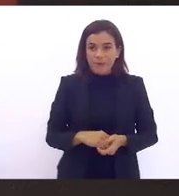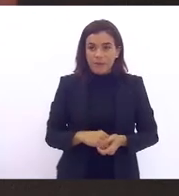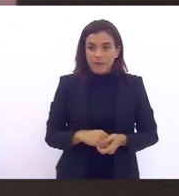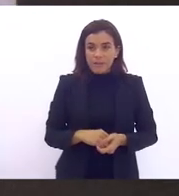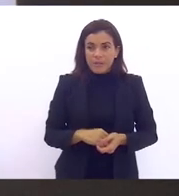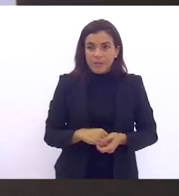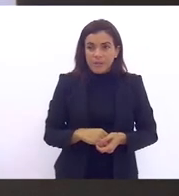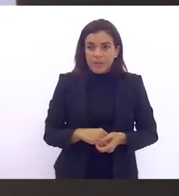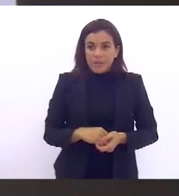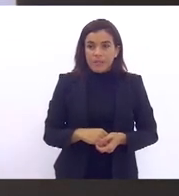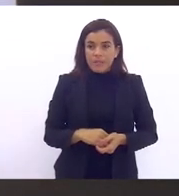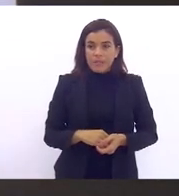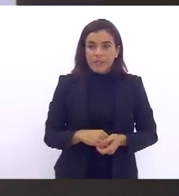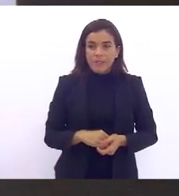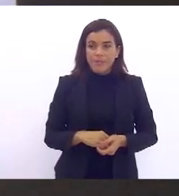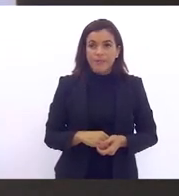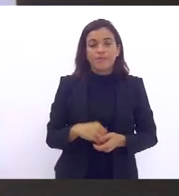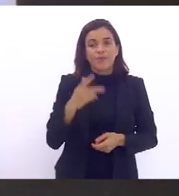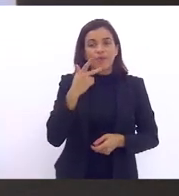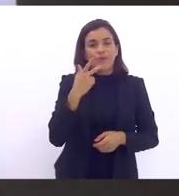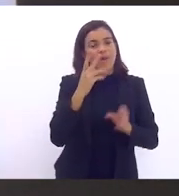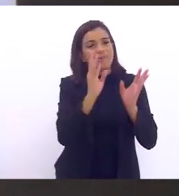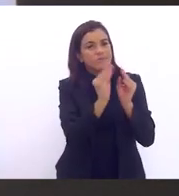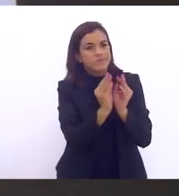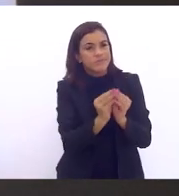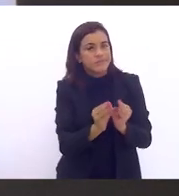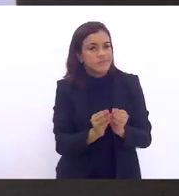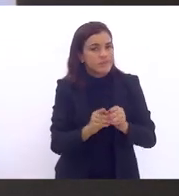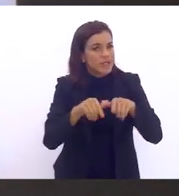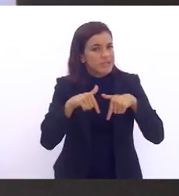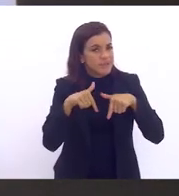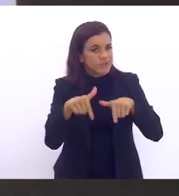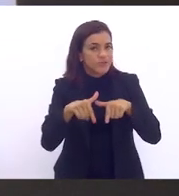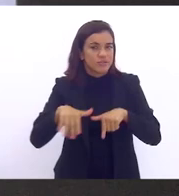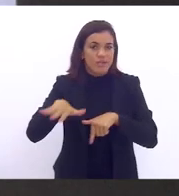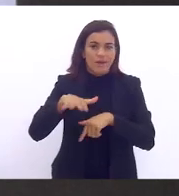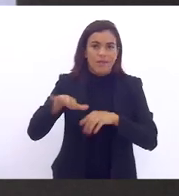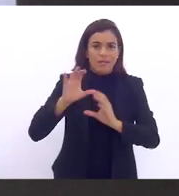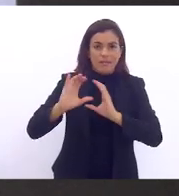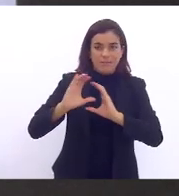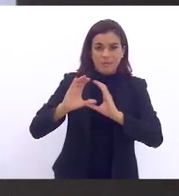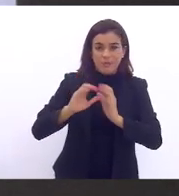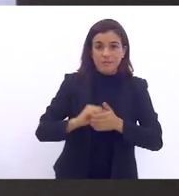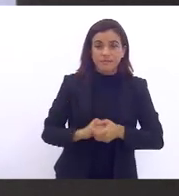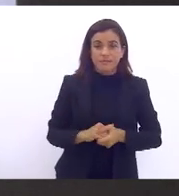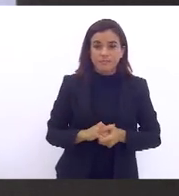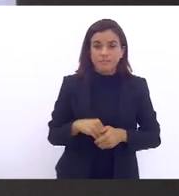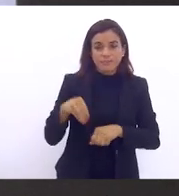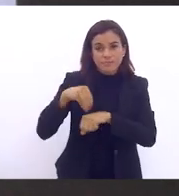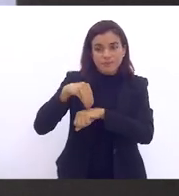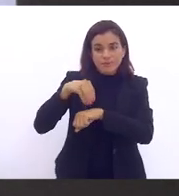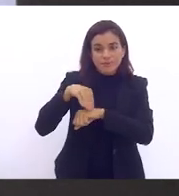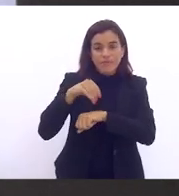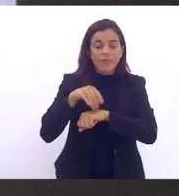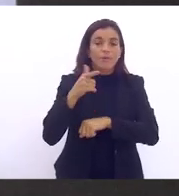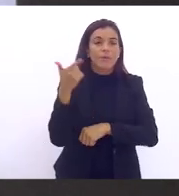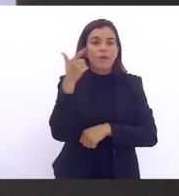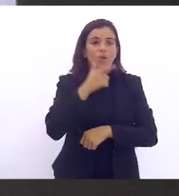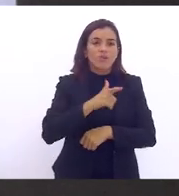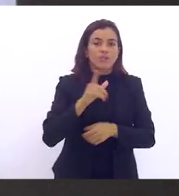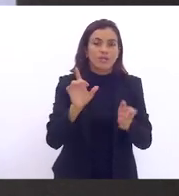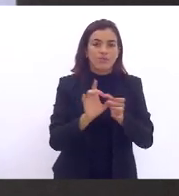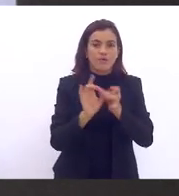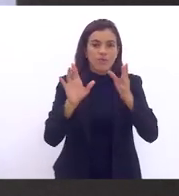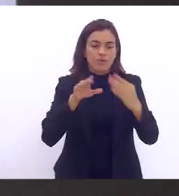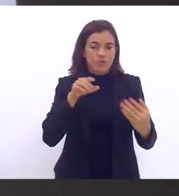cobrado aqui eu vou falar rapidamente das ações de comunicação eh e nós sabíamos que para o free Flow dar certo